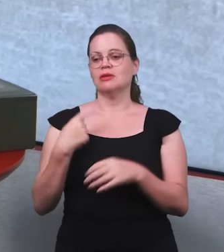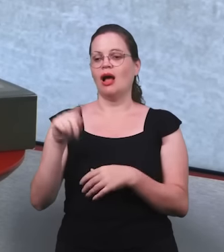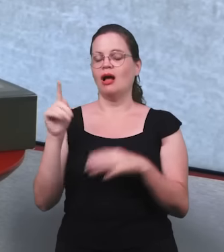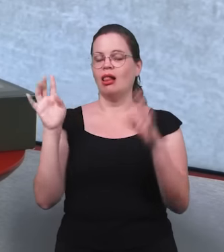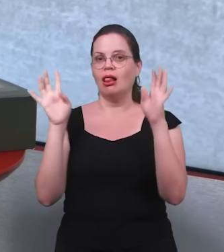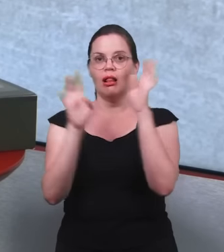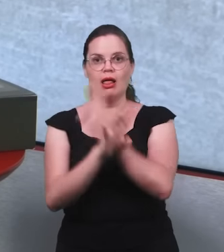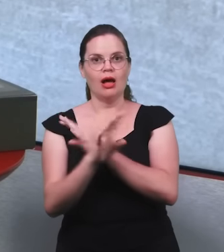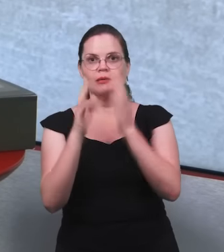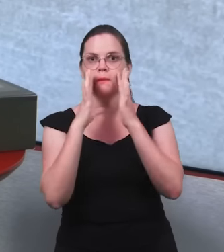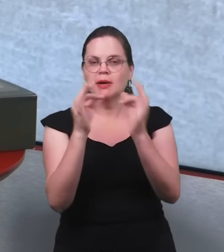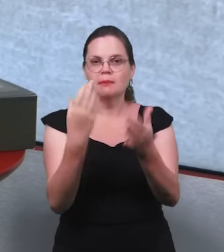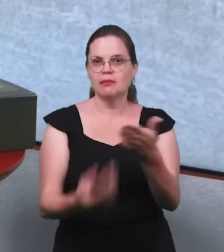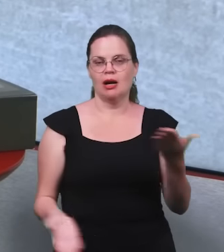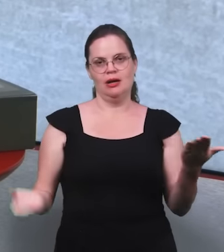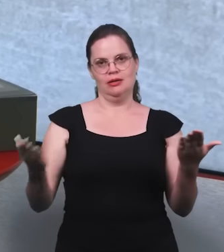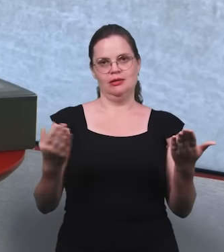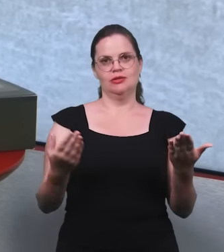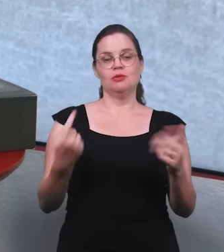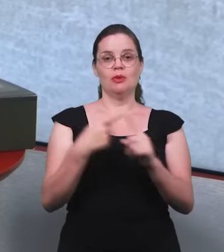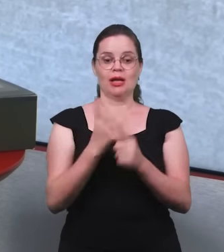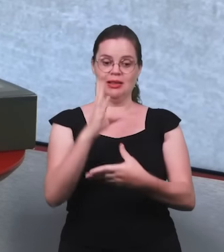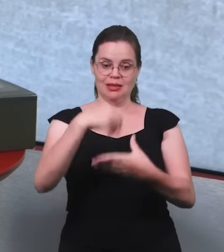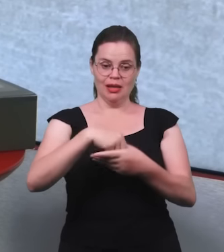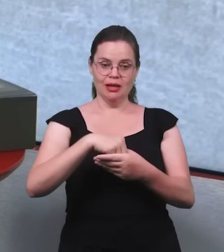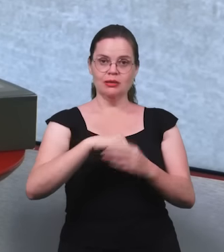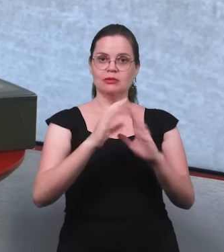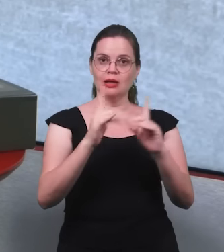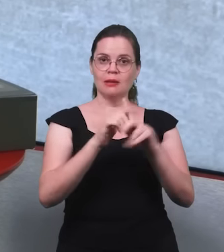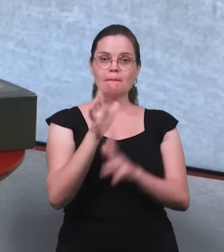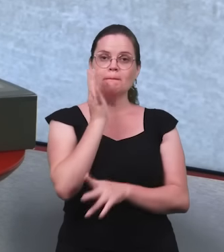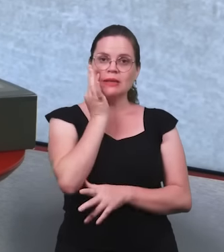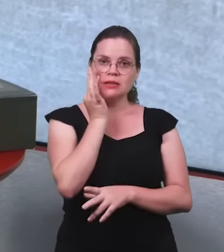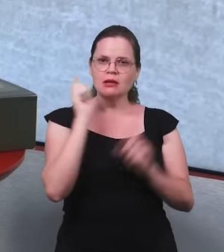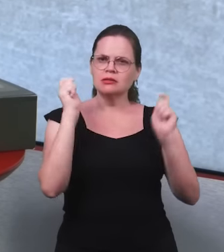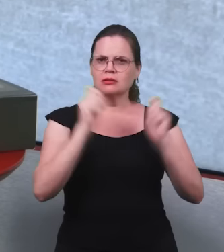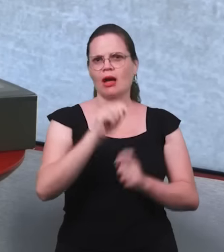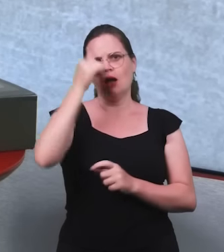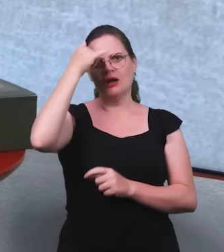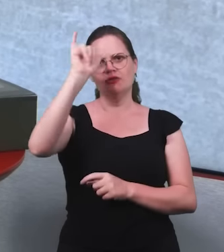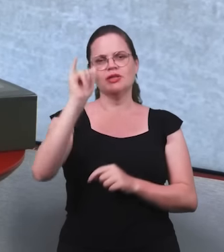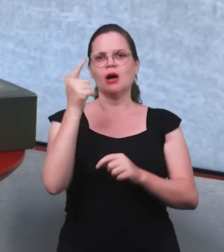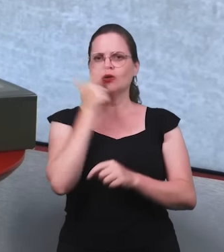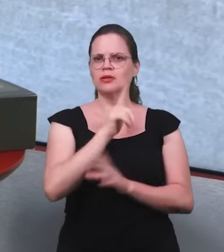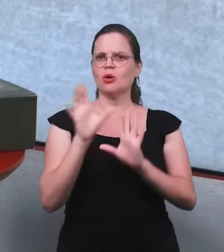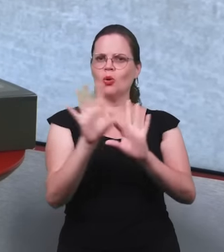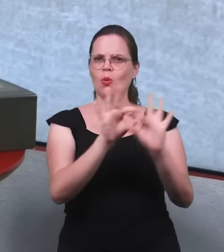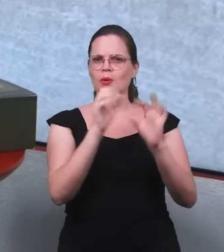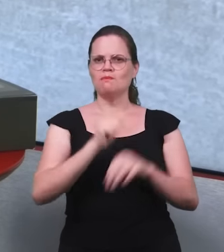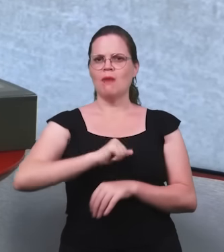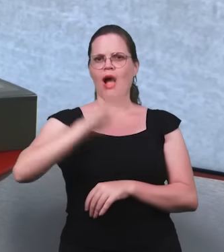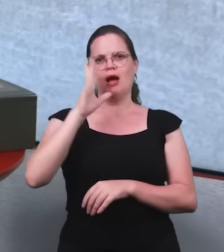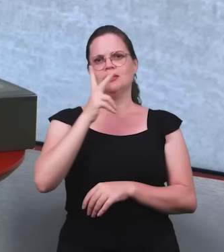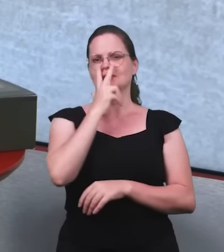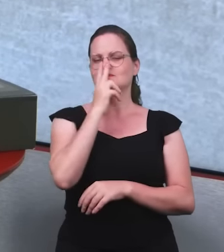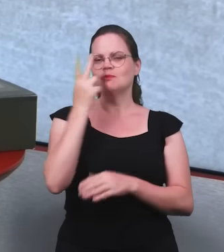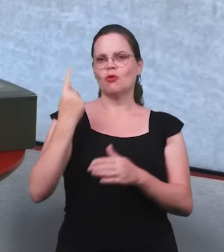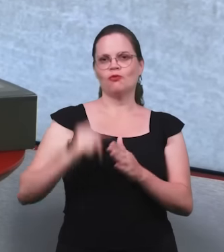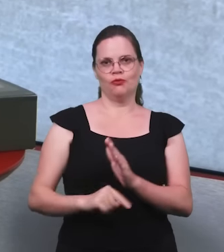para não sairmos assim, vamos dizer, da comunhão no culto. Portanto, sem dúvida, o proveito para